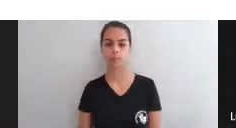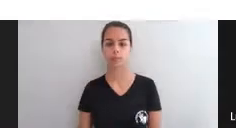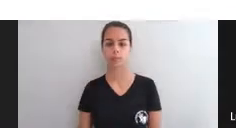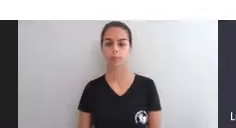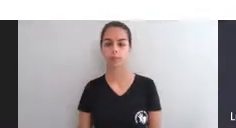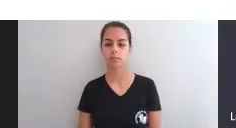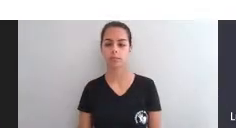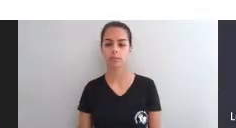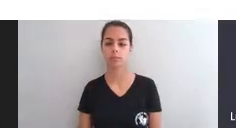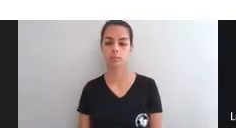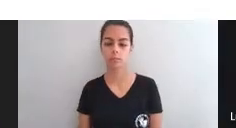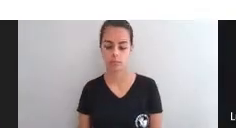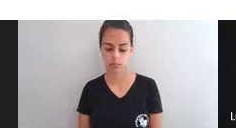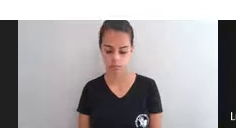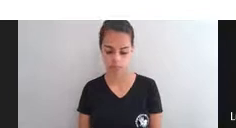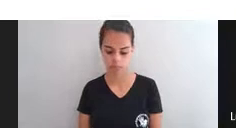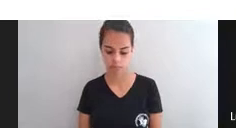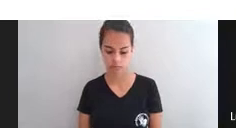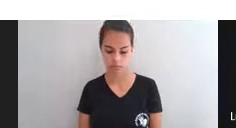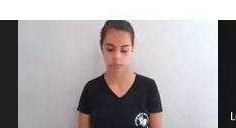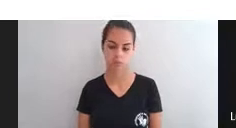A ideia é essa.